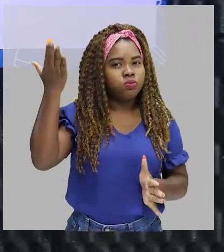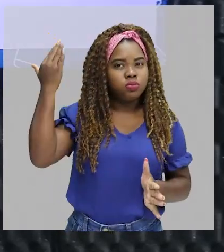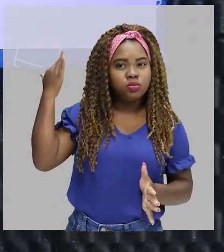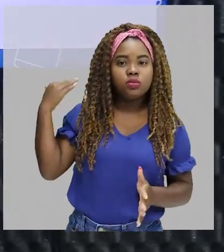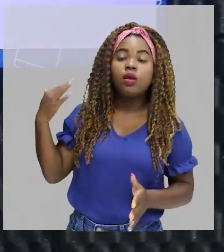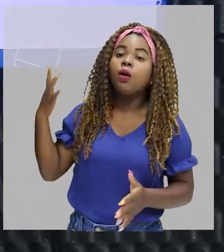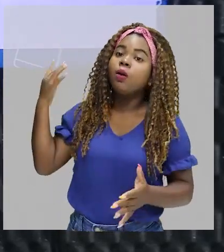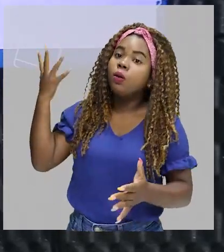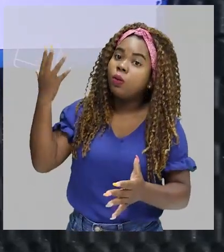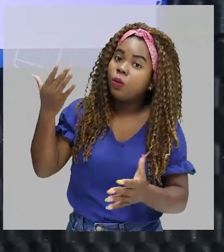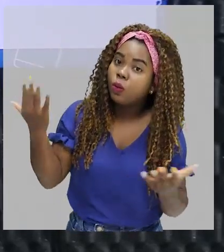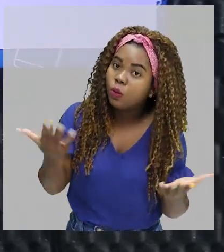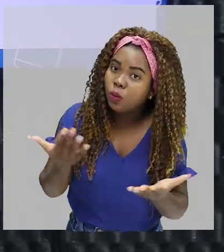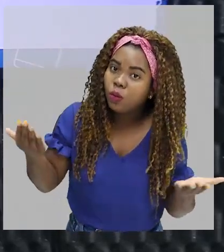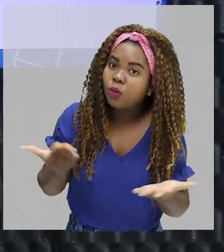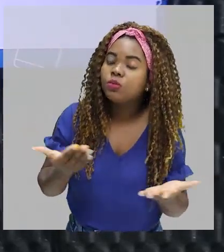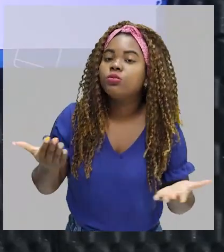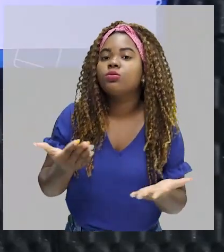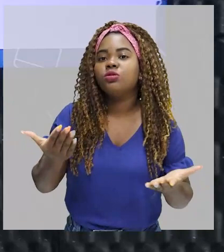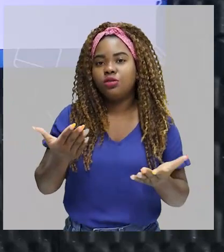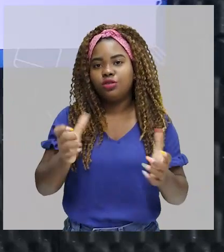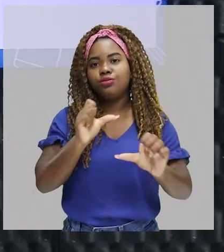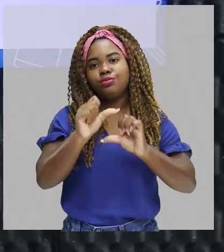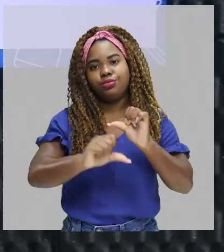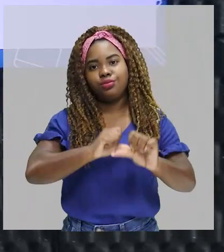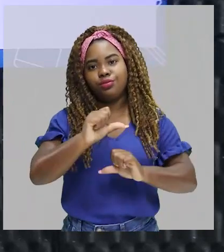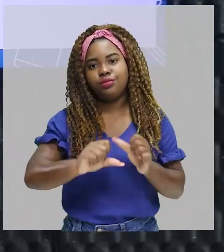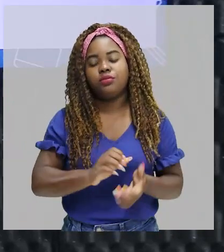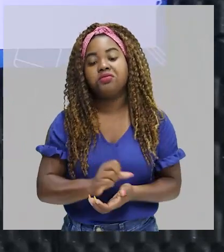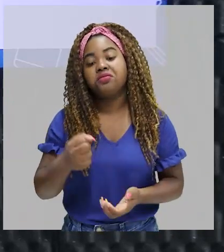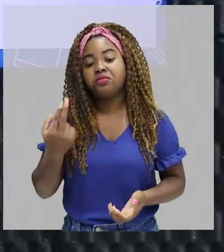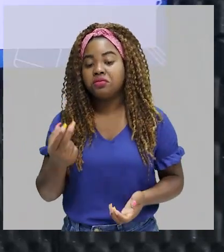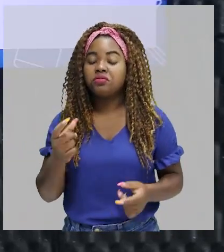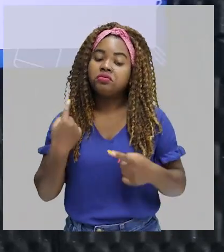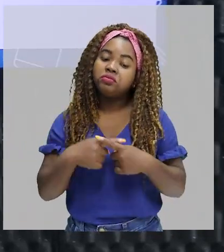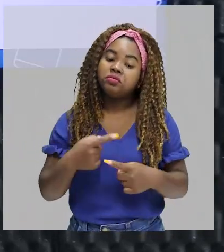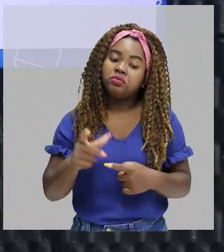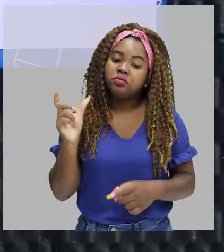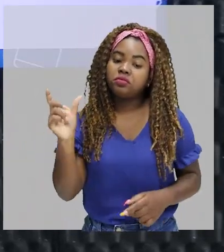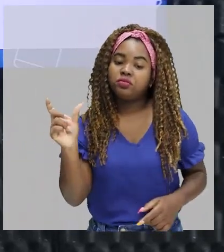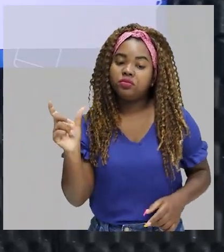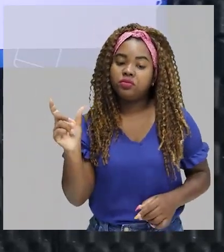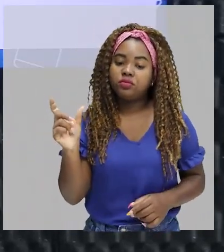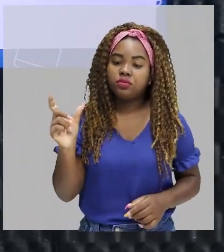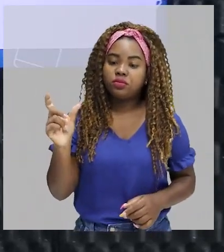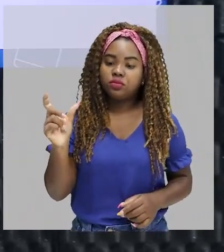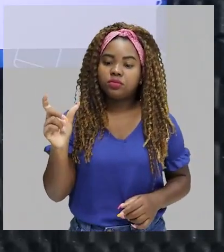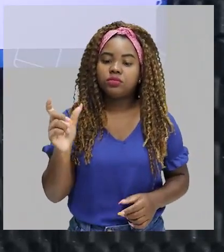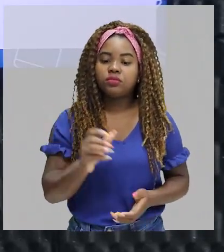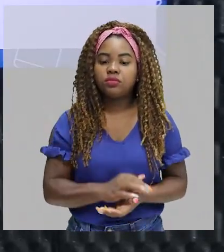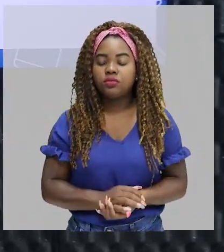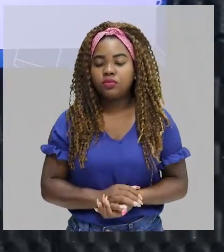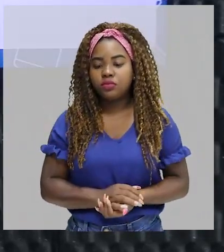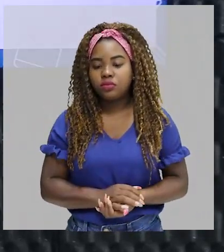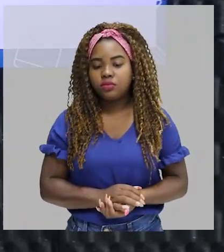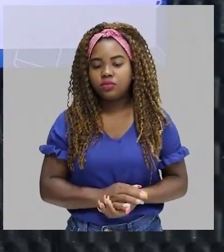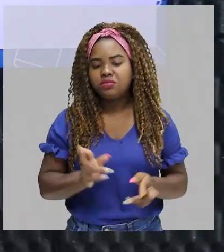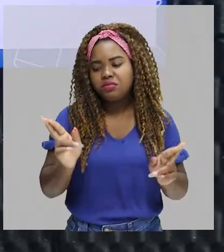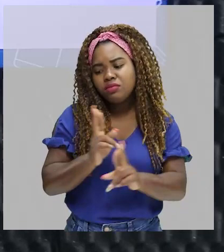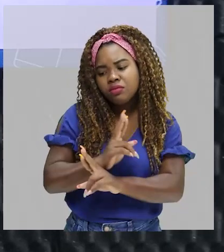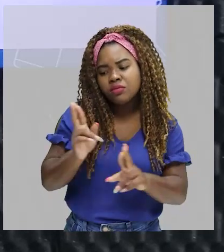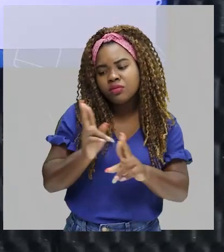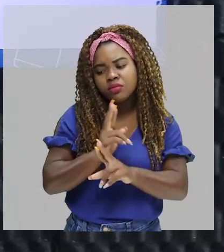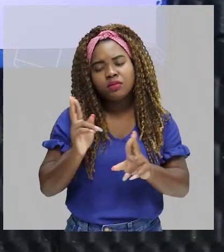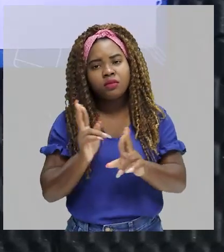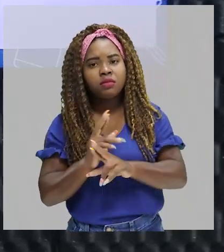disso, você tem uma mudança de sentido. Ou porque as palavras não são etimologicamente relacionadas,